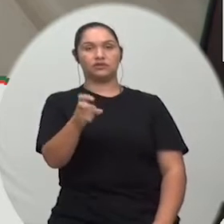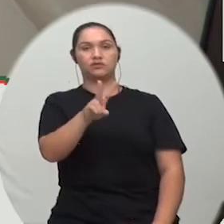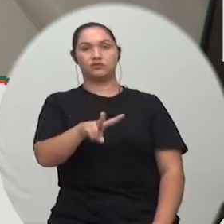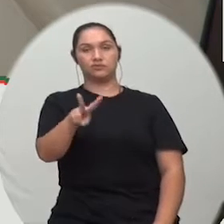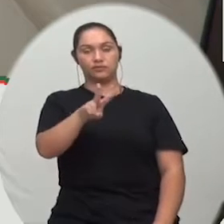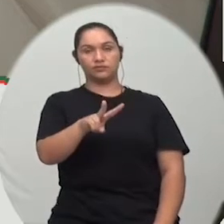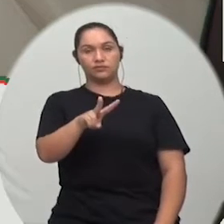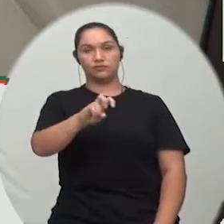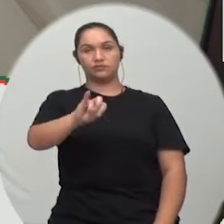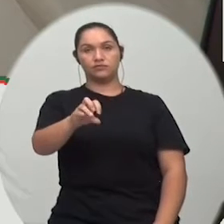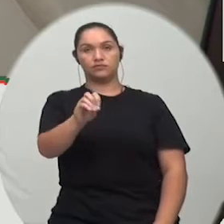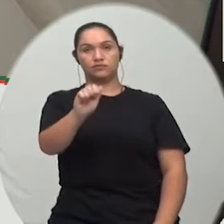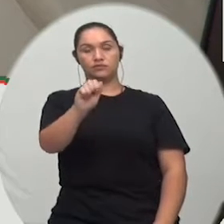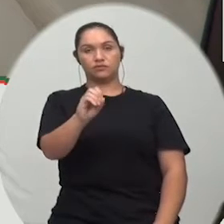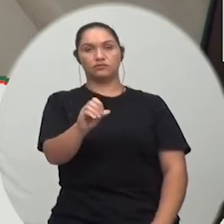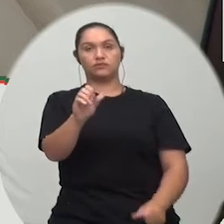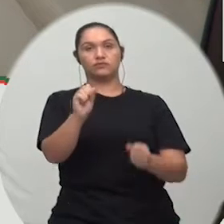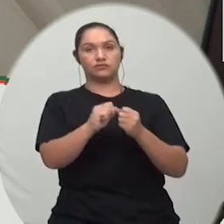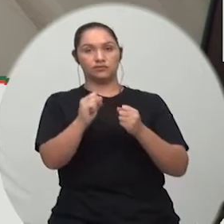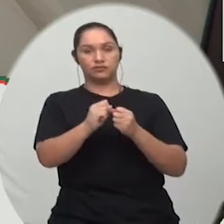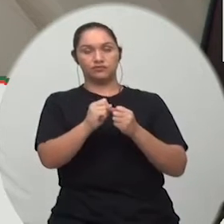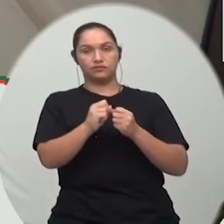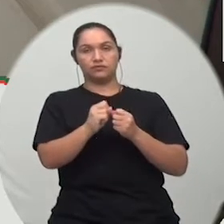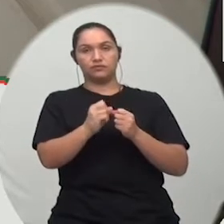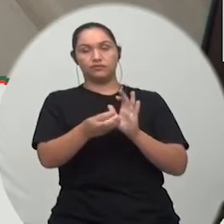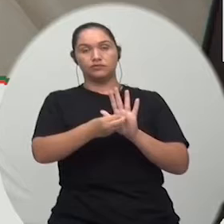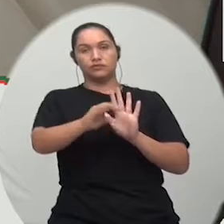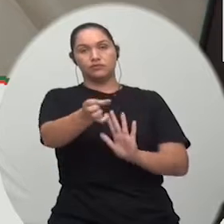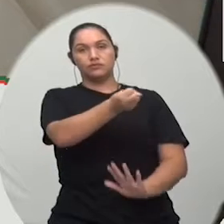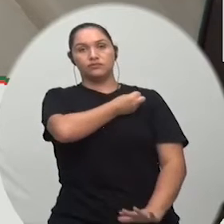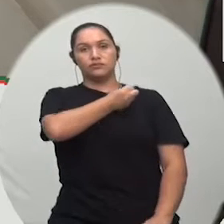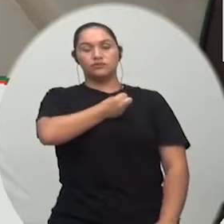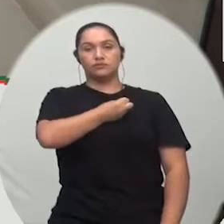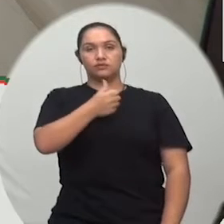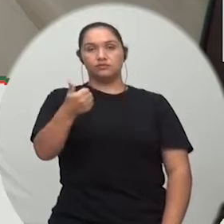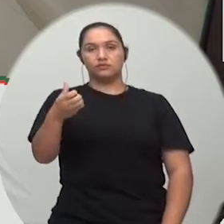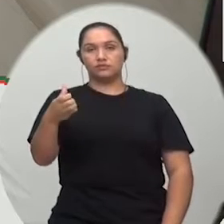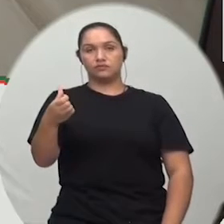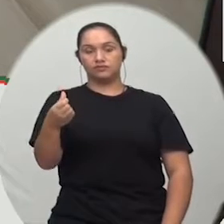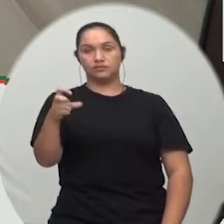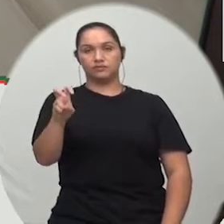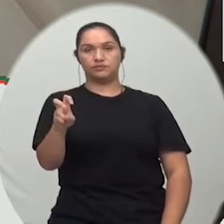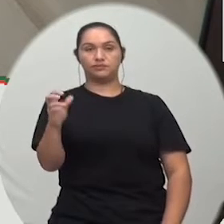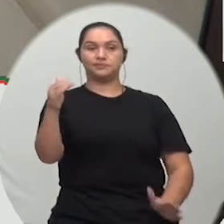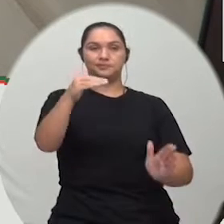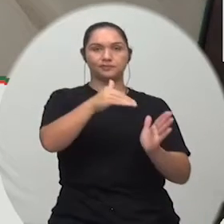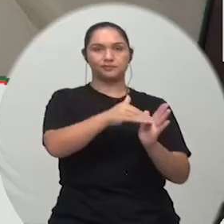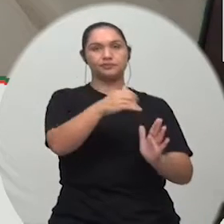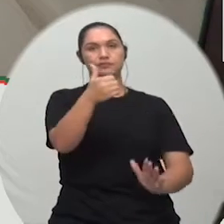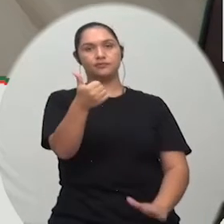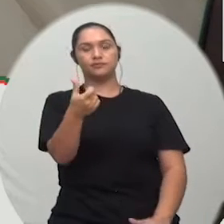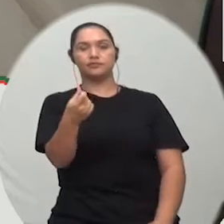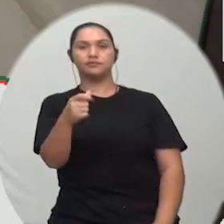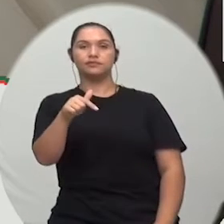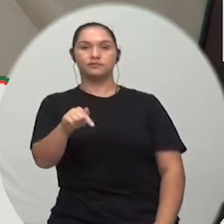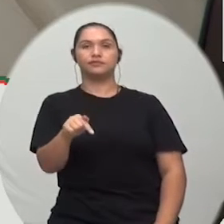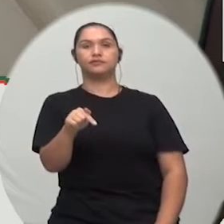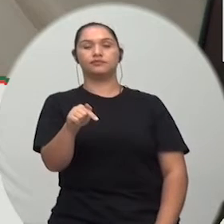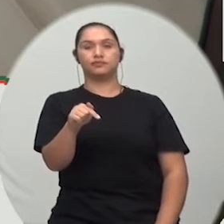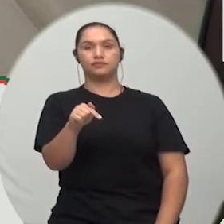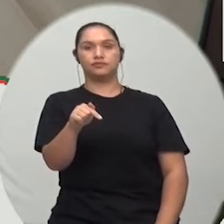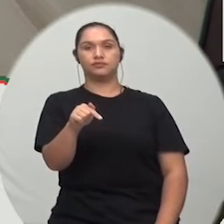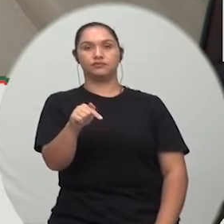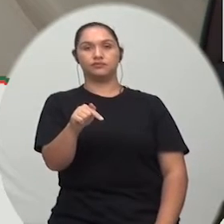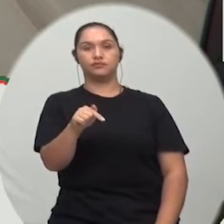do vereador João Batista Belloli. Indicações números 165 a